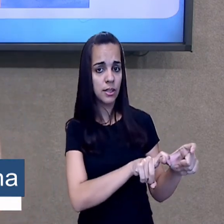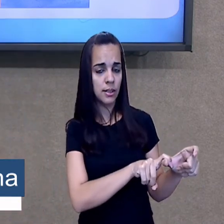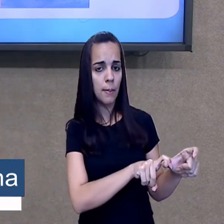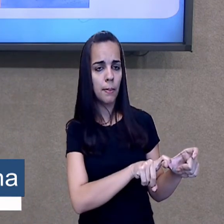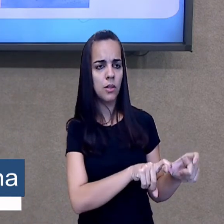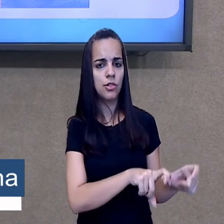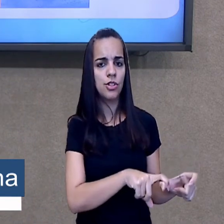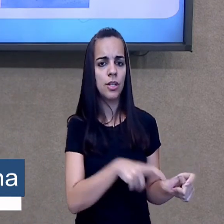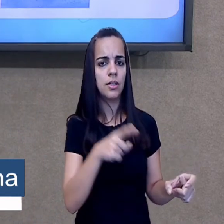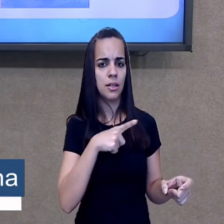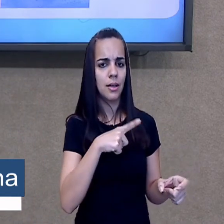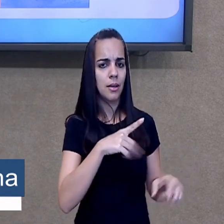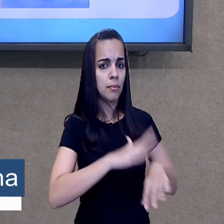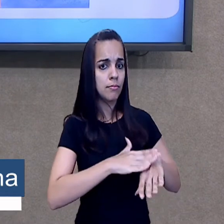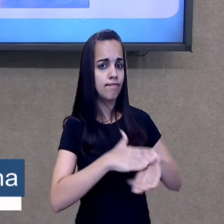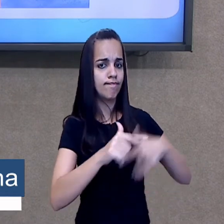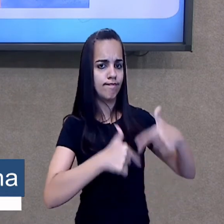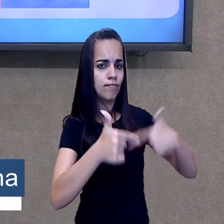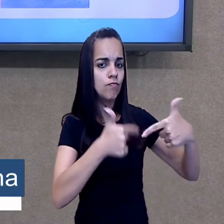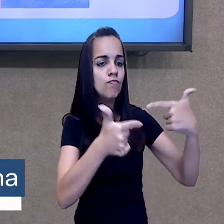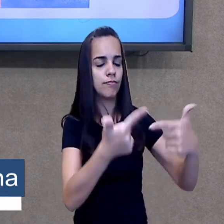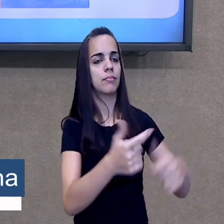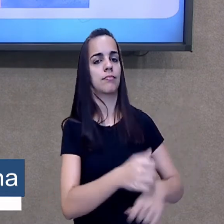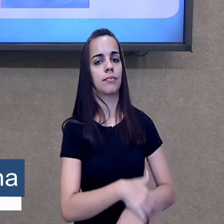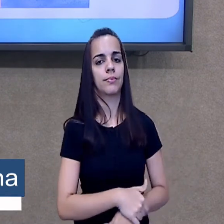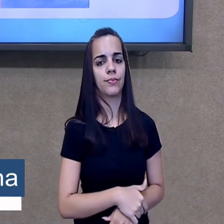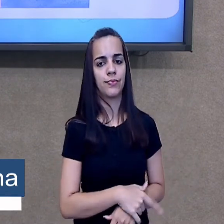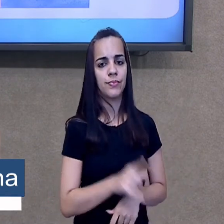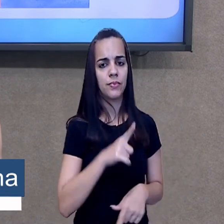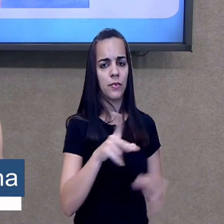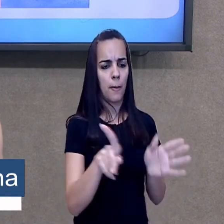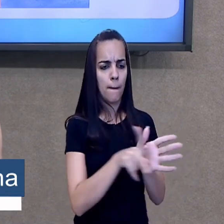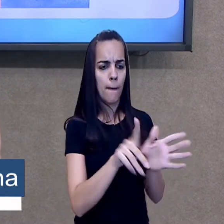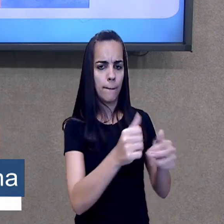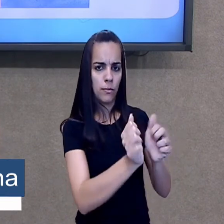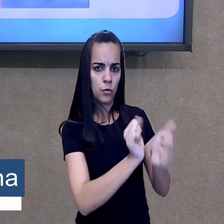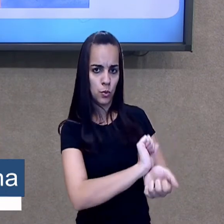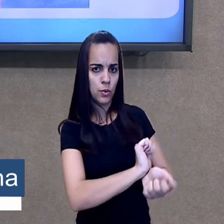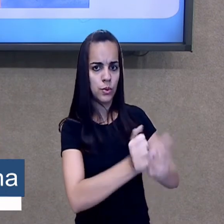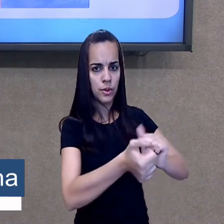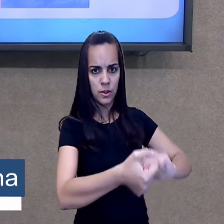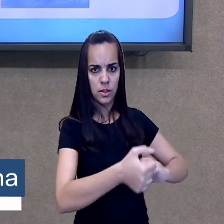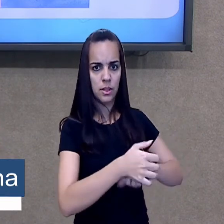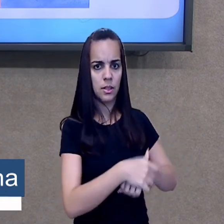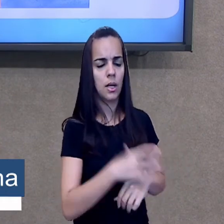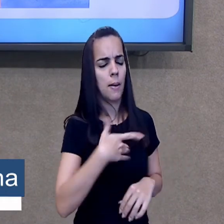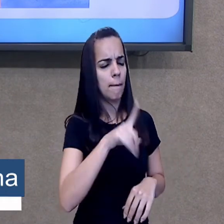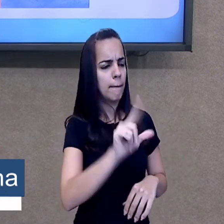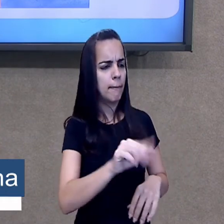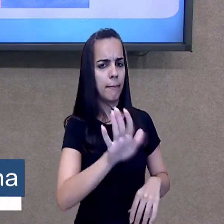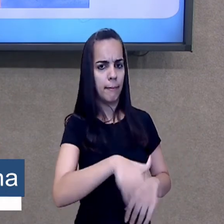unicamente dessa mão de obra. E a mão de obra escrava era uma mão de obra muito